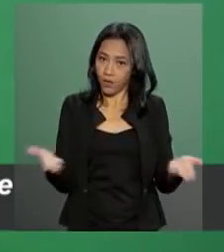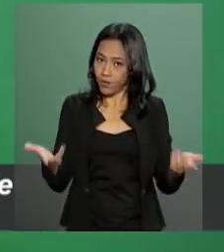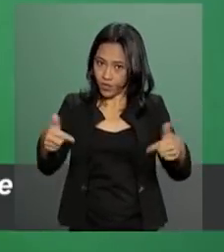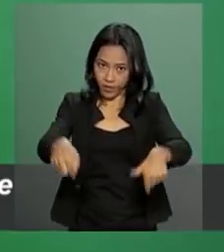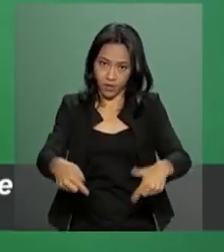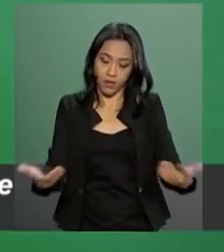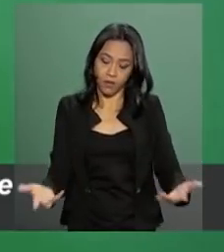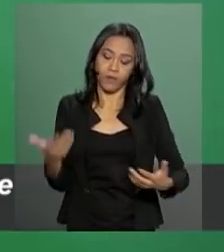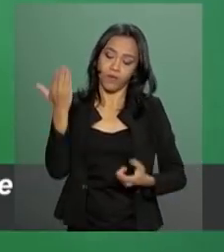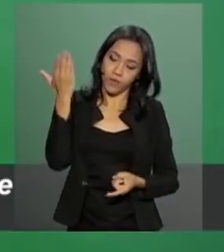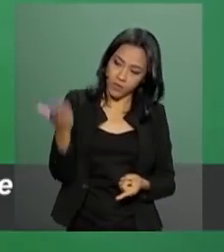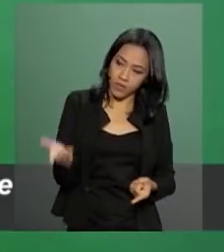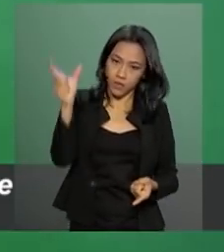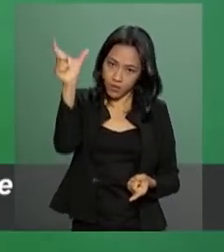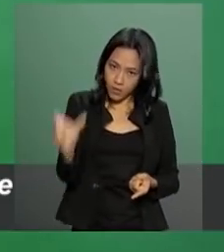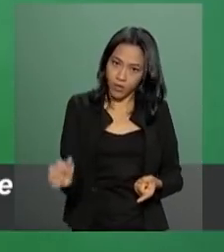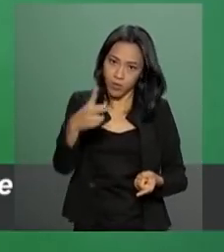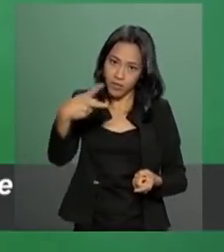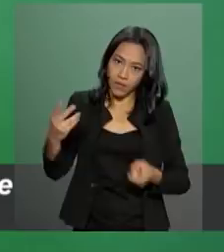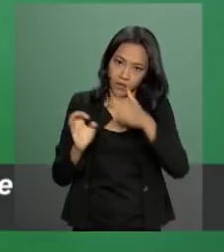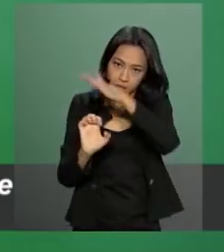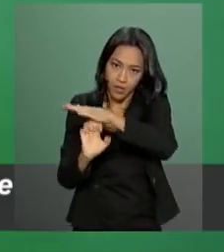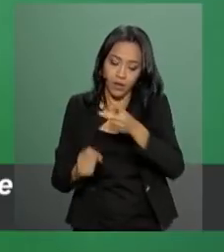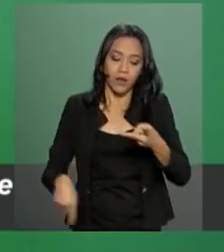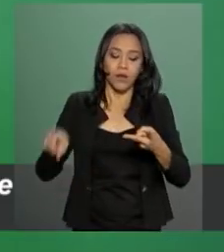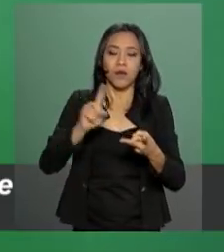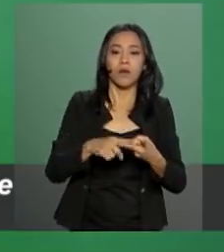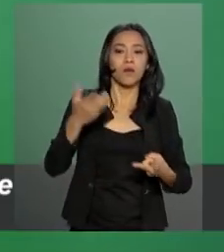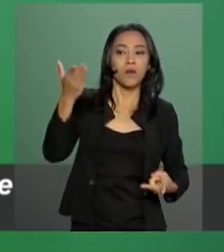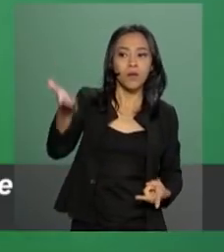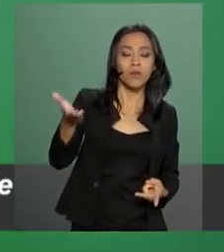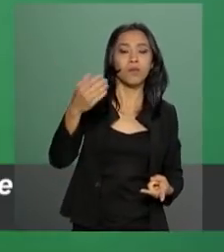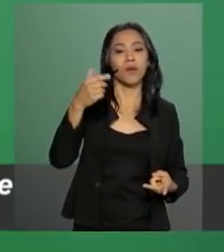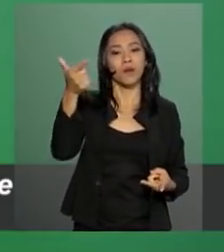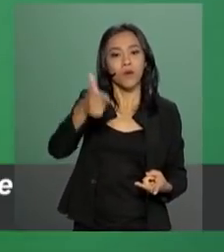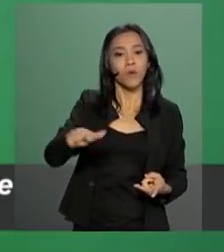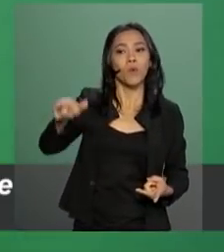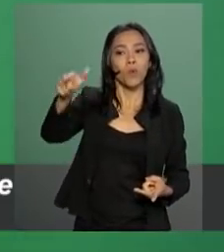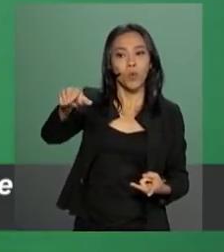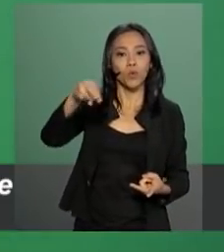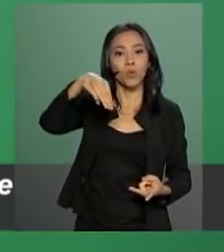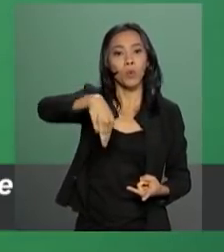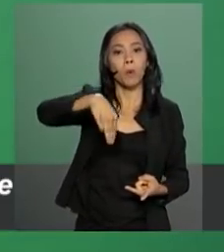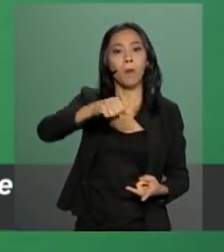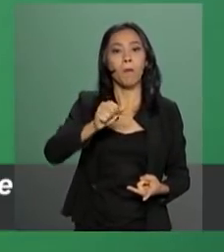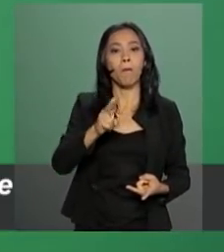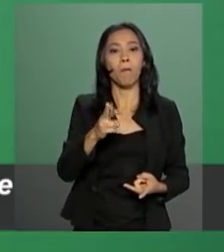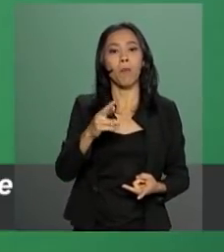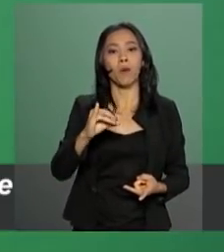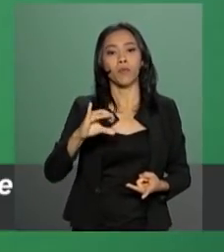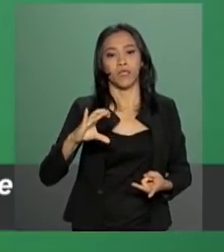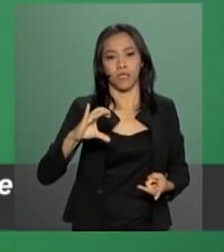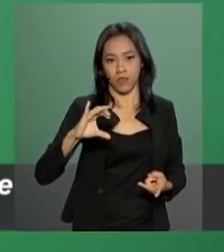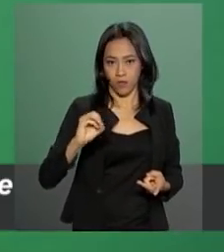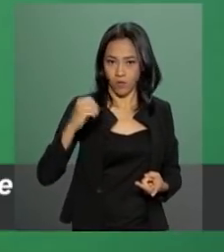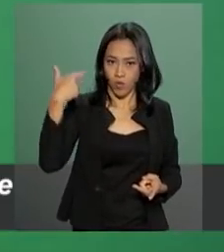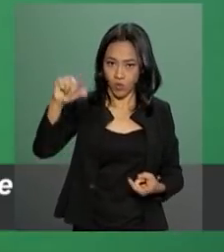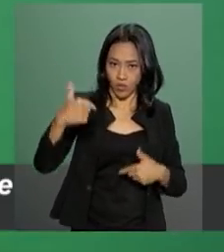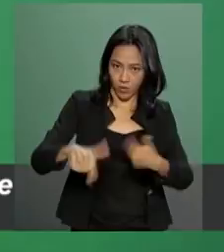sebastião maurício lopes eu quero cumprimentá-los a ambos o maurício pelo trabalho que fez